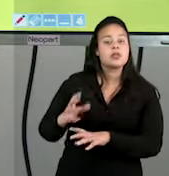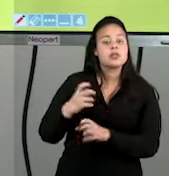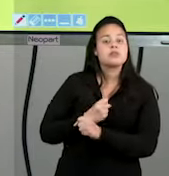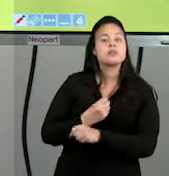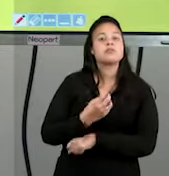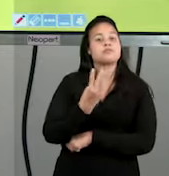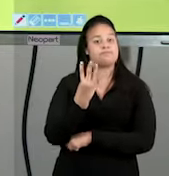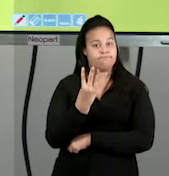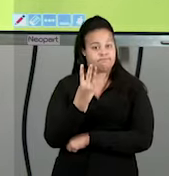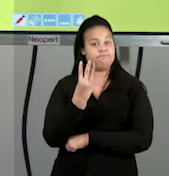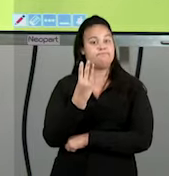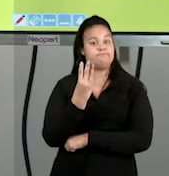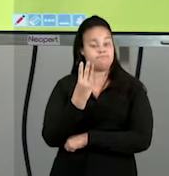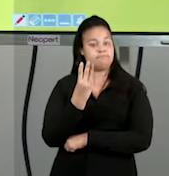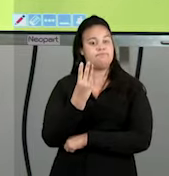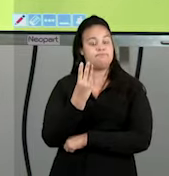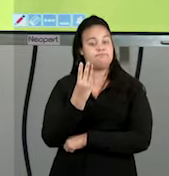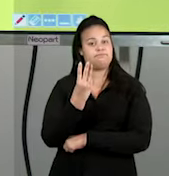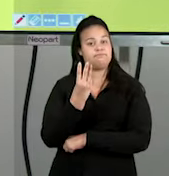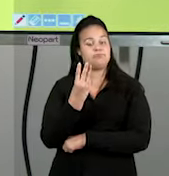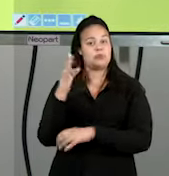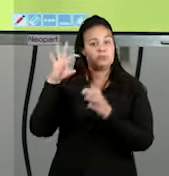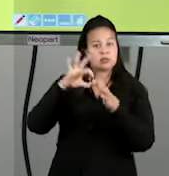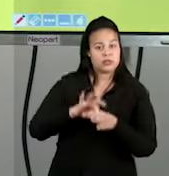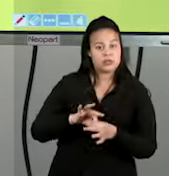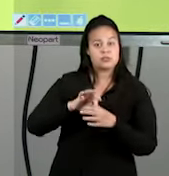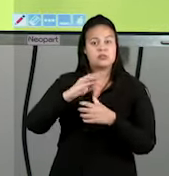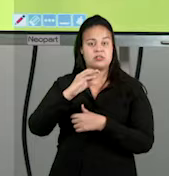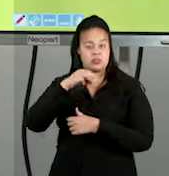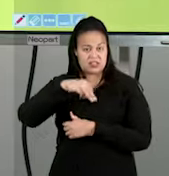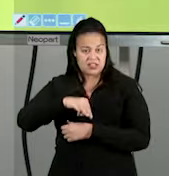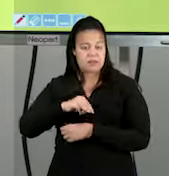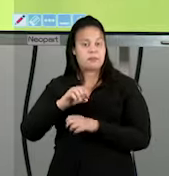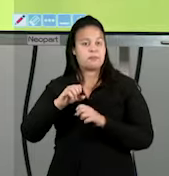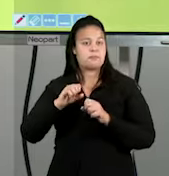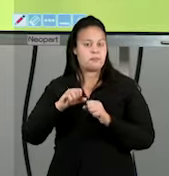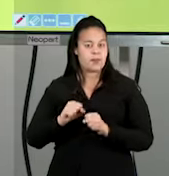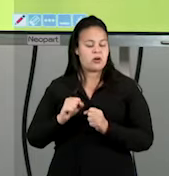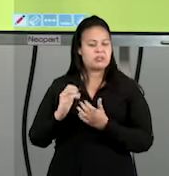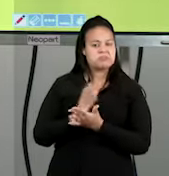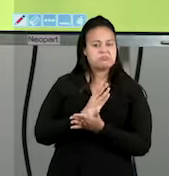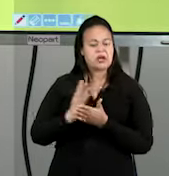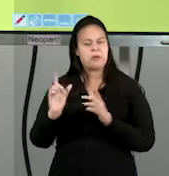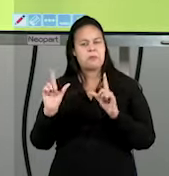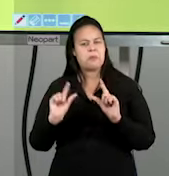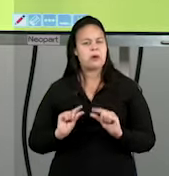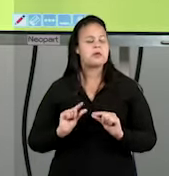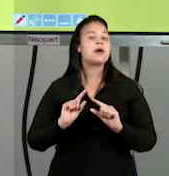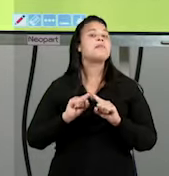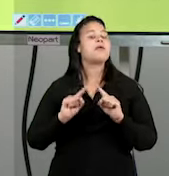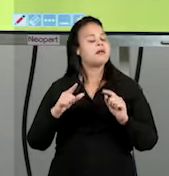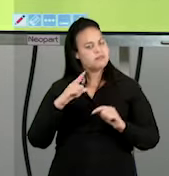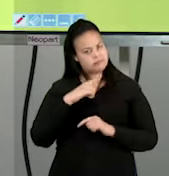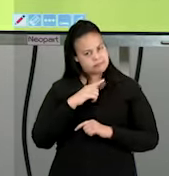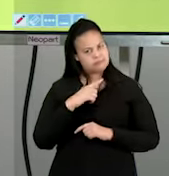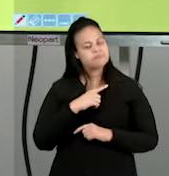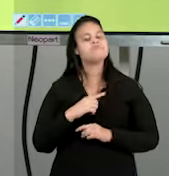em termos de centímetros, pode ter pouca variação, mas tem